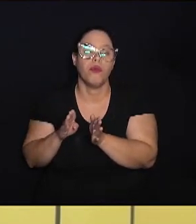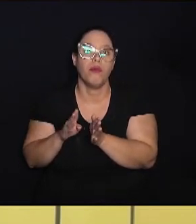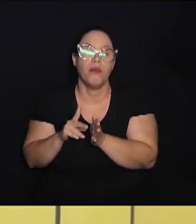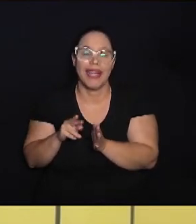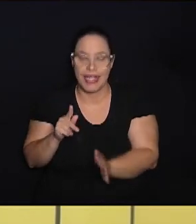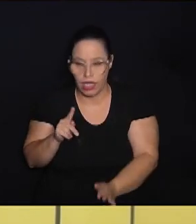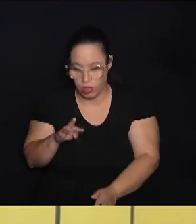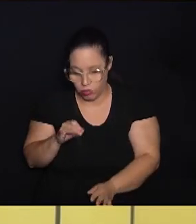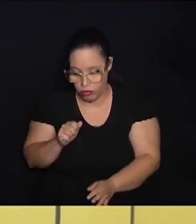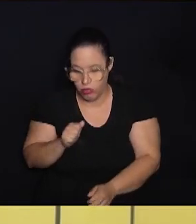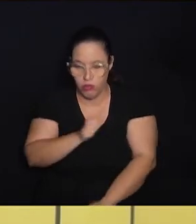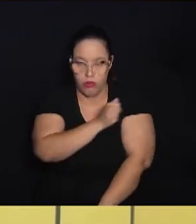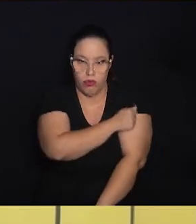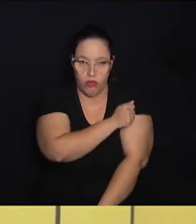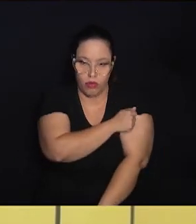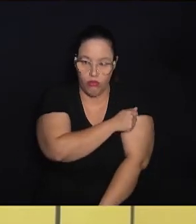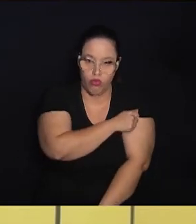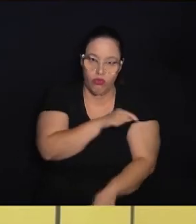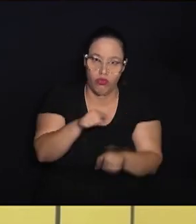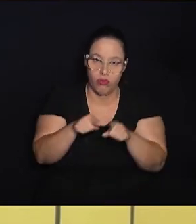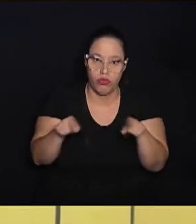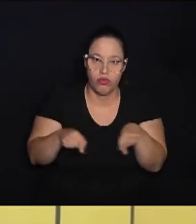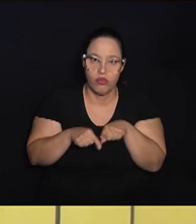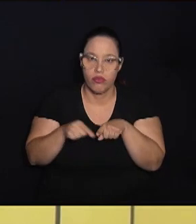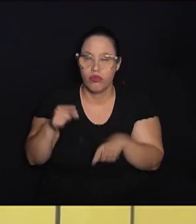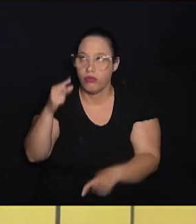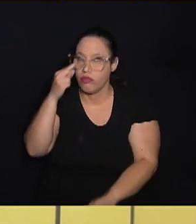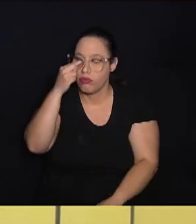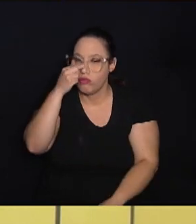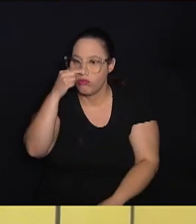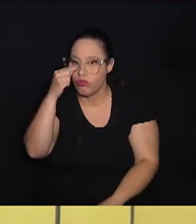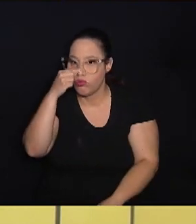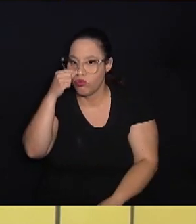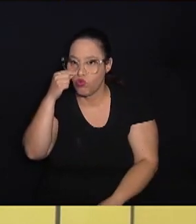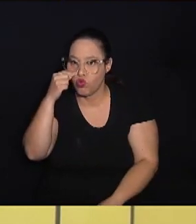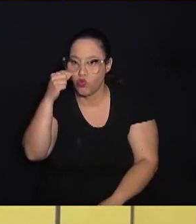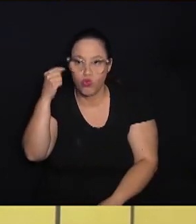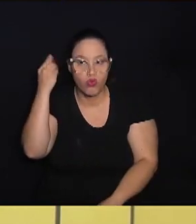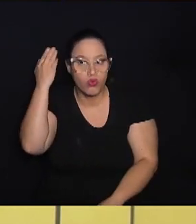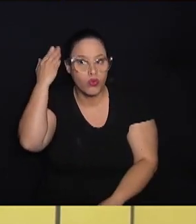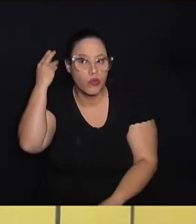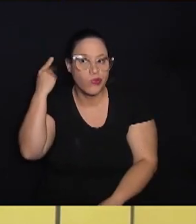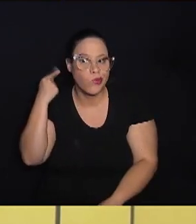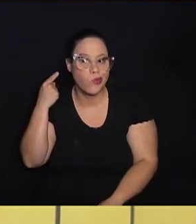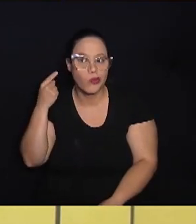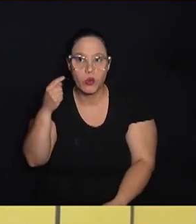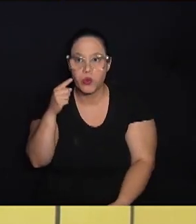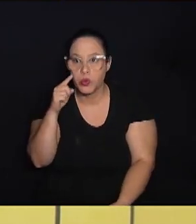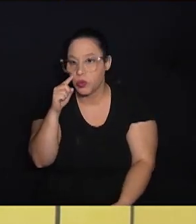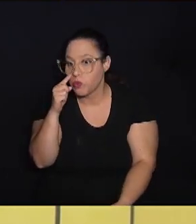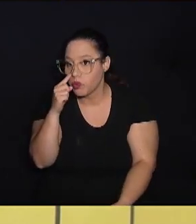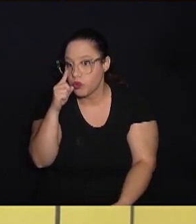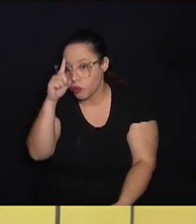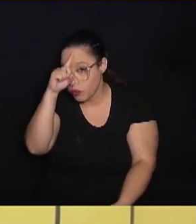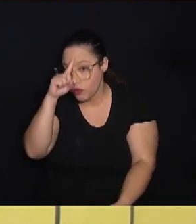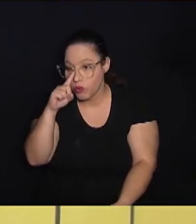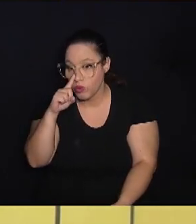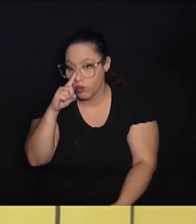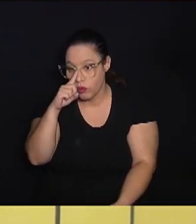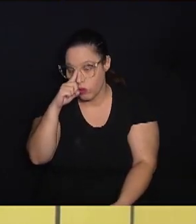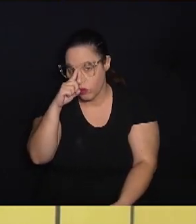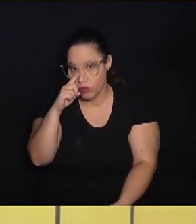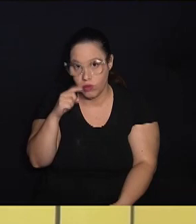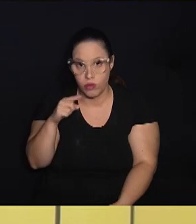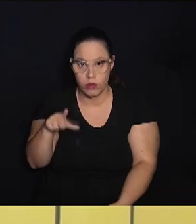meu chamava tuica que era um menininho narigudo e loiro eh mas eu quis fazer alguma coisa diferente e aí você tinha o seu colega